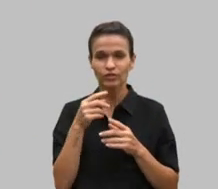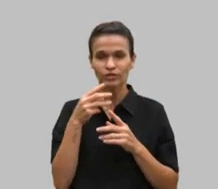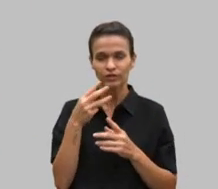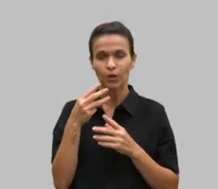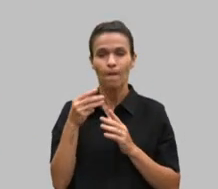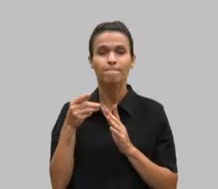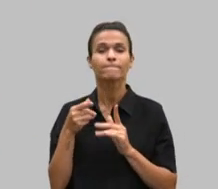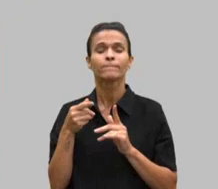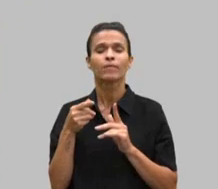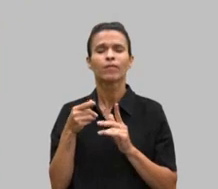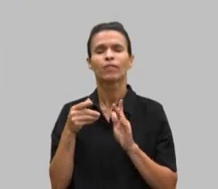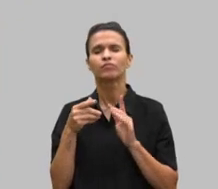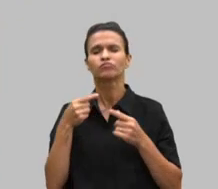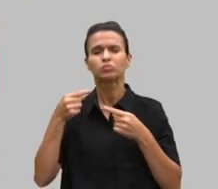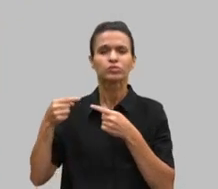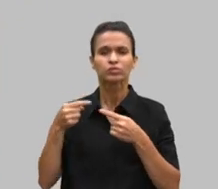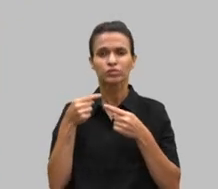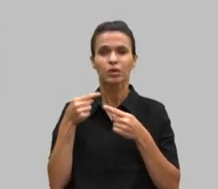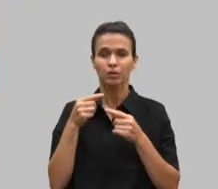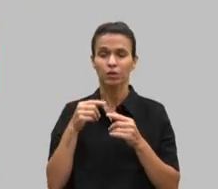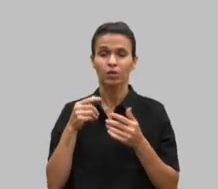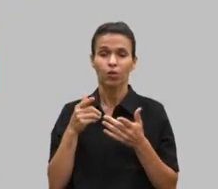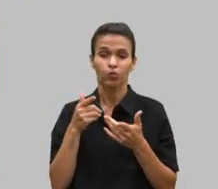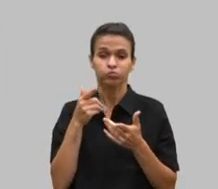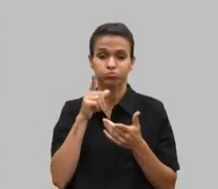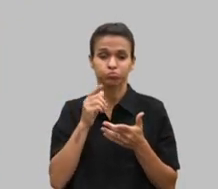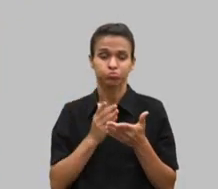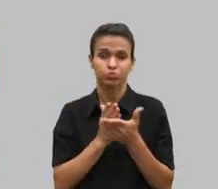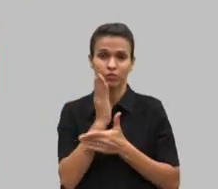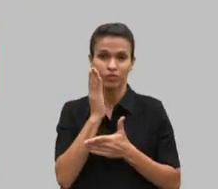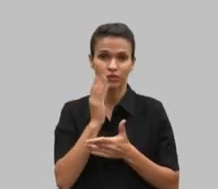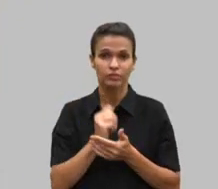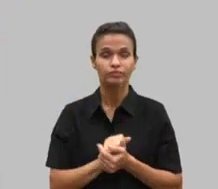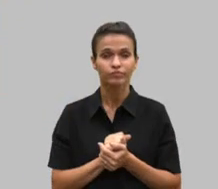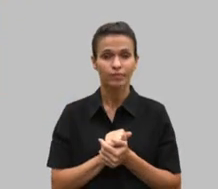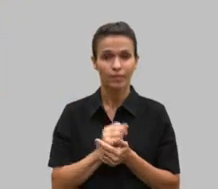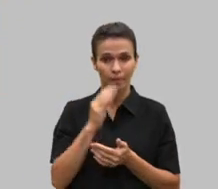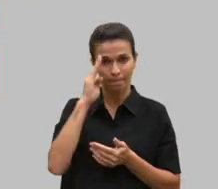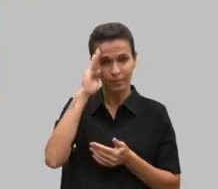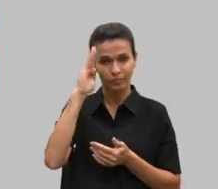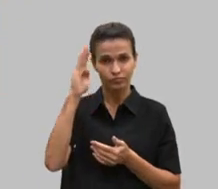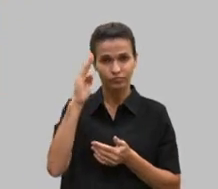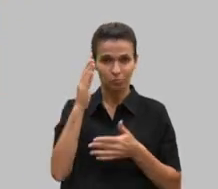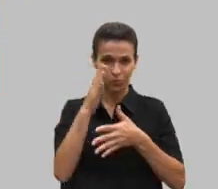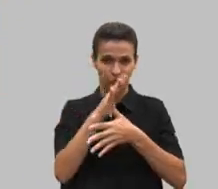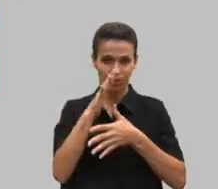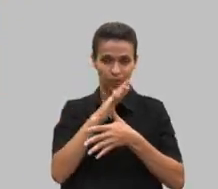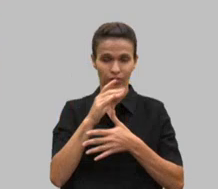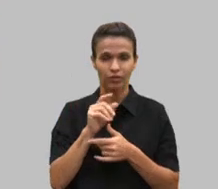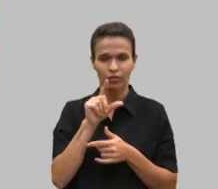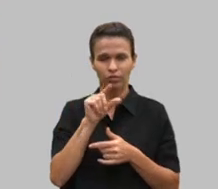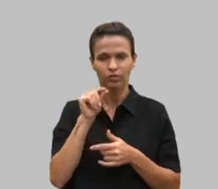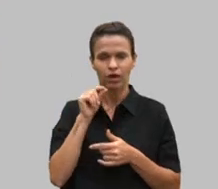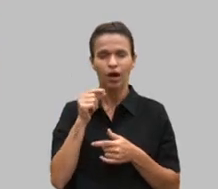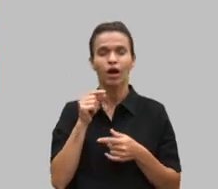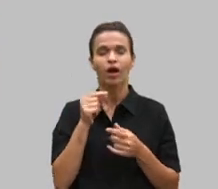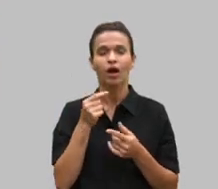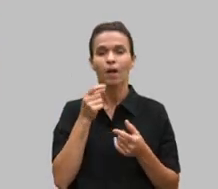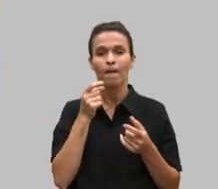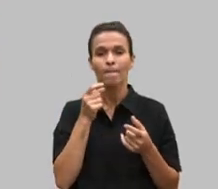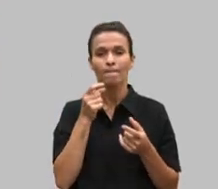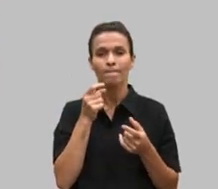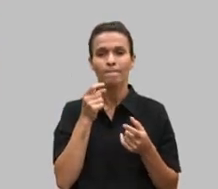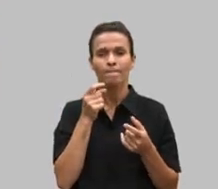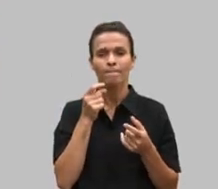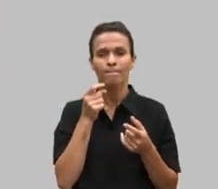foram debatidas para que as três fossem priorizadas dentro dos assuntos mais citados destaca-se a preocupação do nosso GT